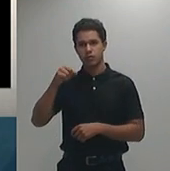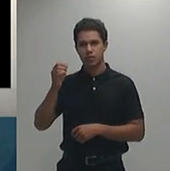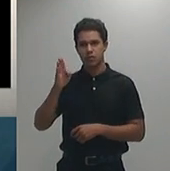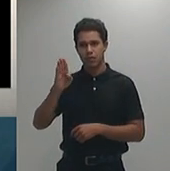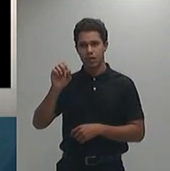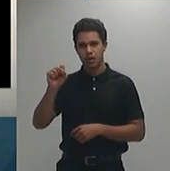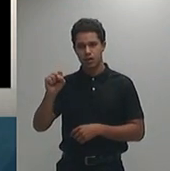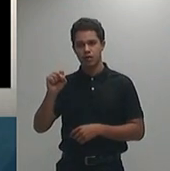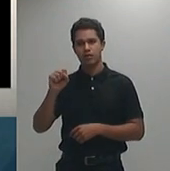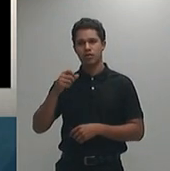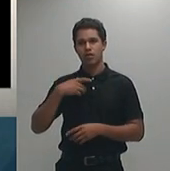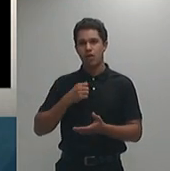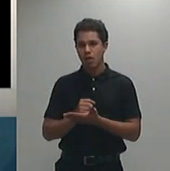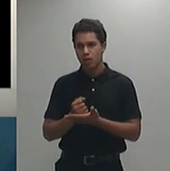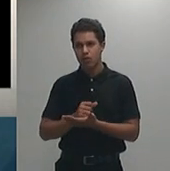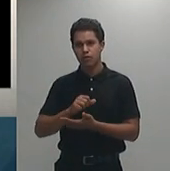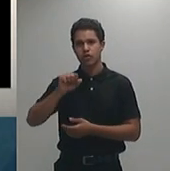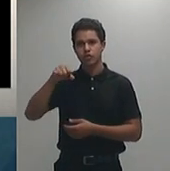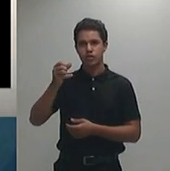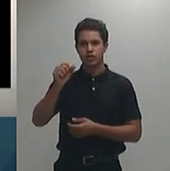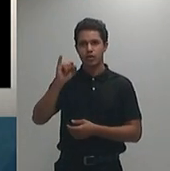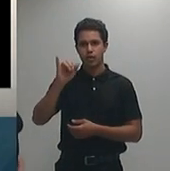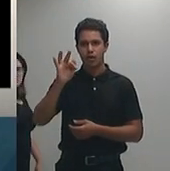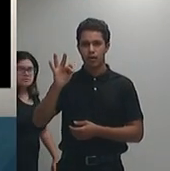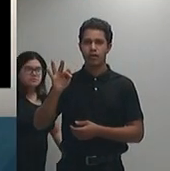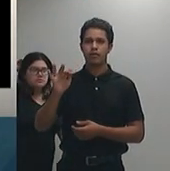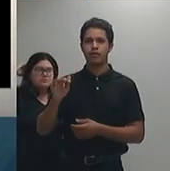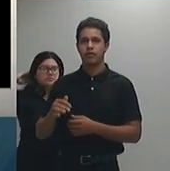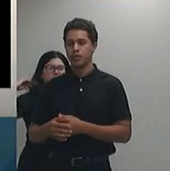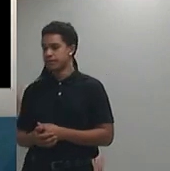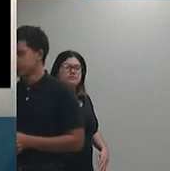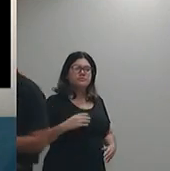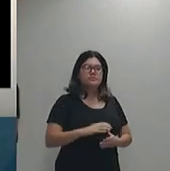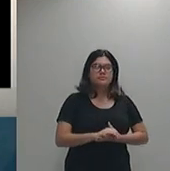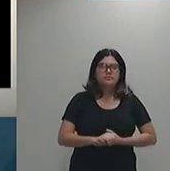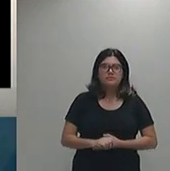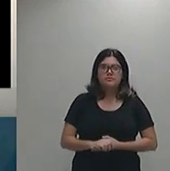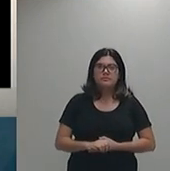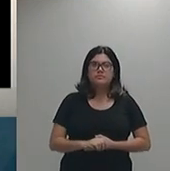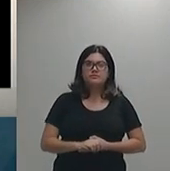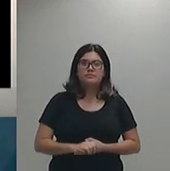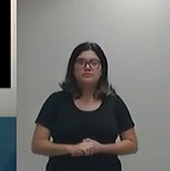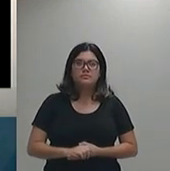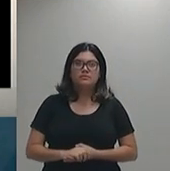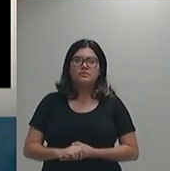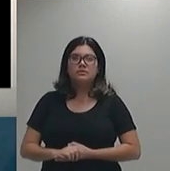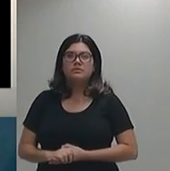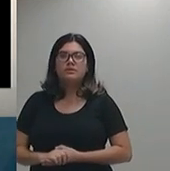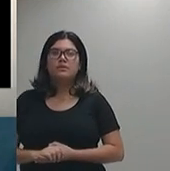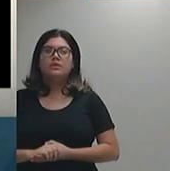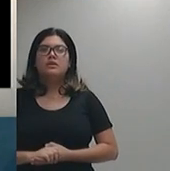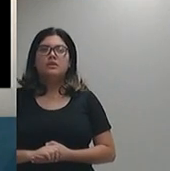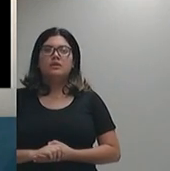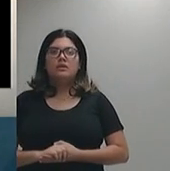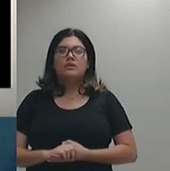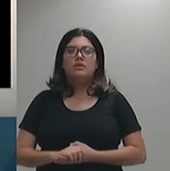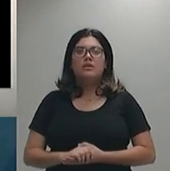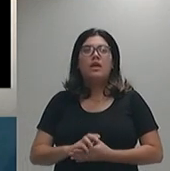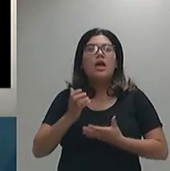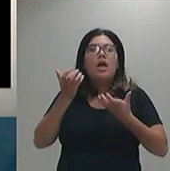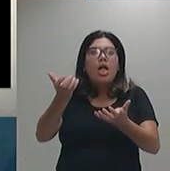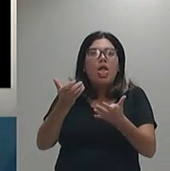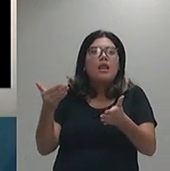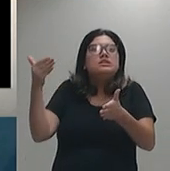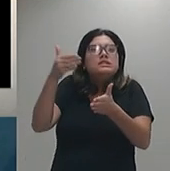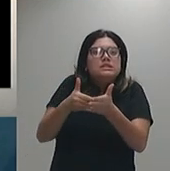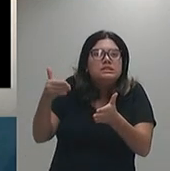seu controlador o chefe You Raise you e Jorge Batista que querem impedir querem a extinção